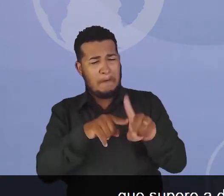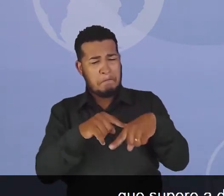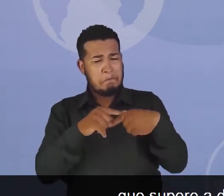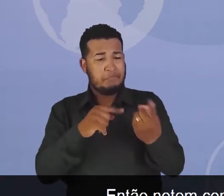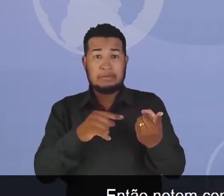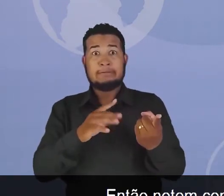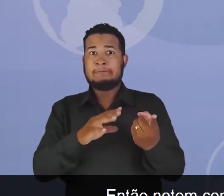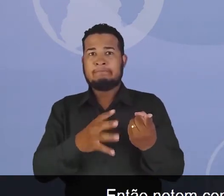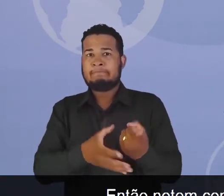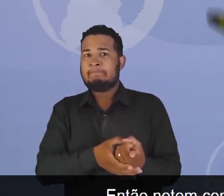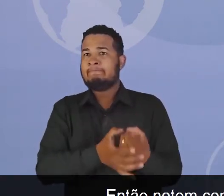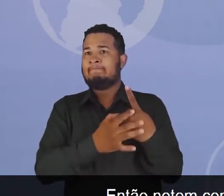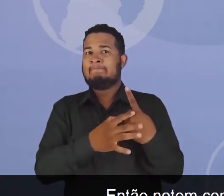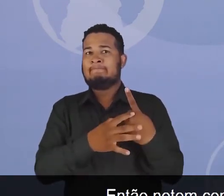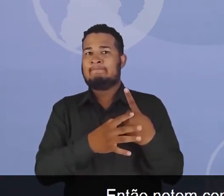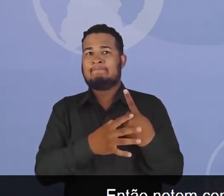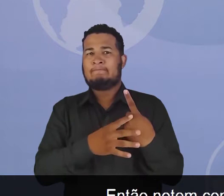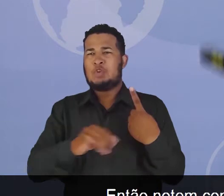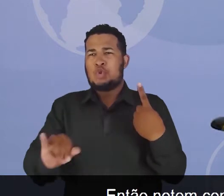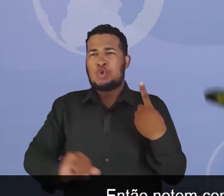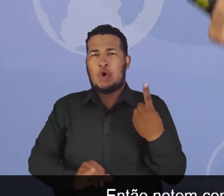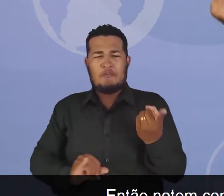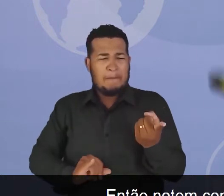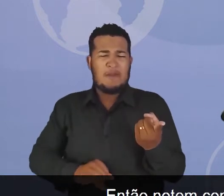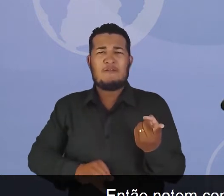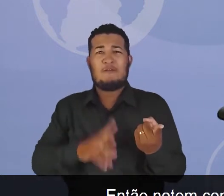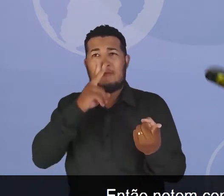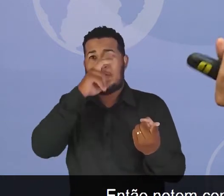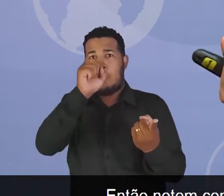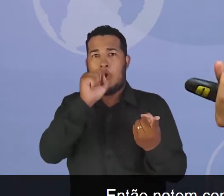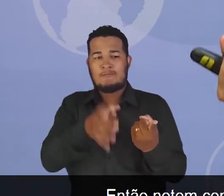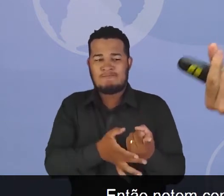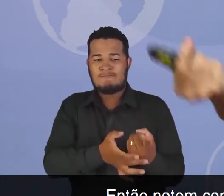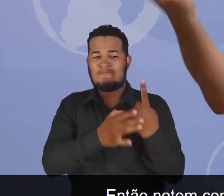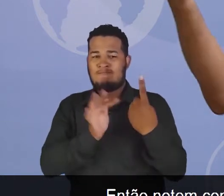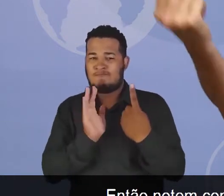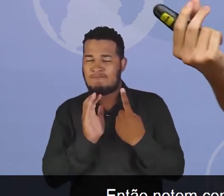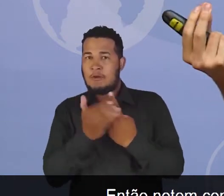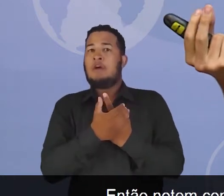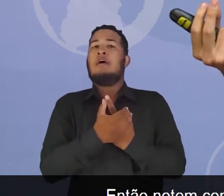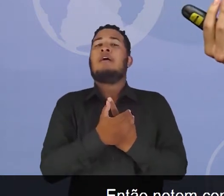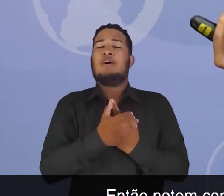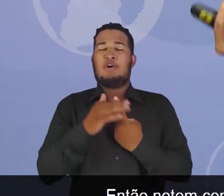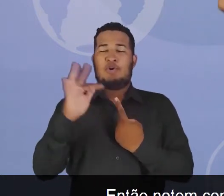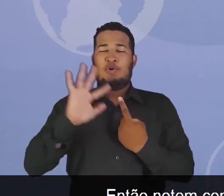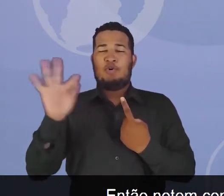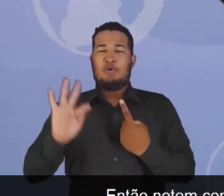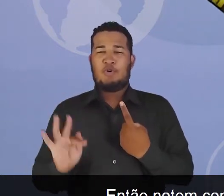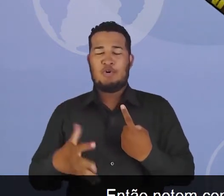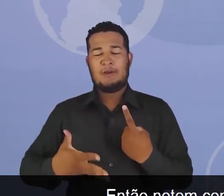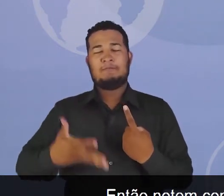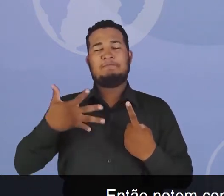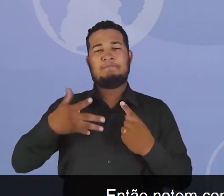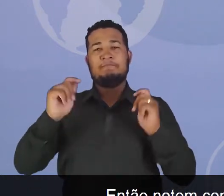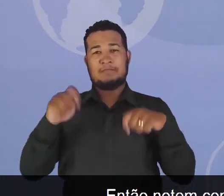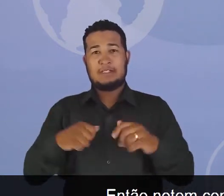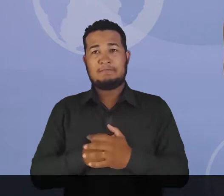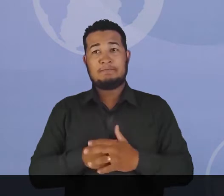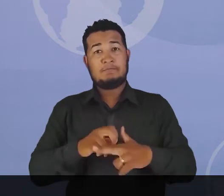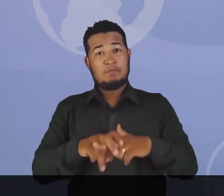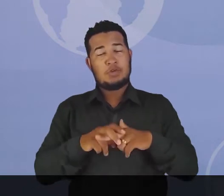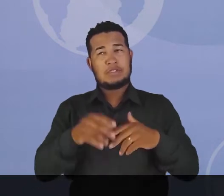filho. Então notem como as ações éticas no utilitarismo levam em questão esse cálculo